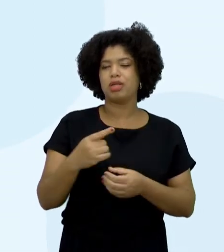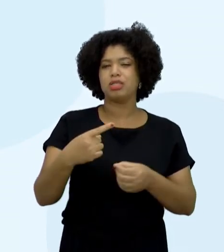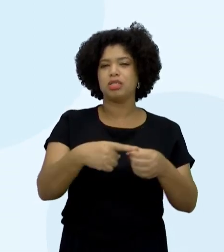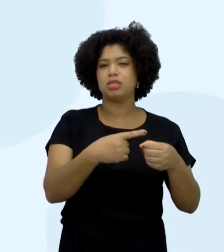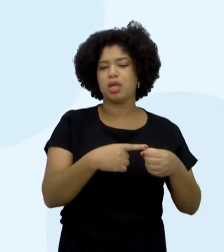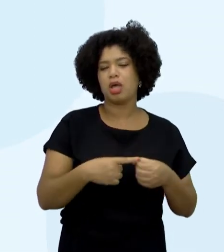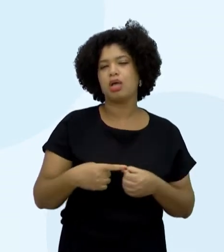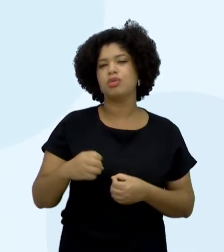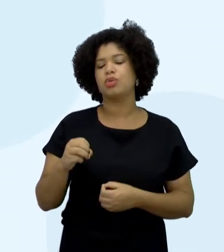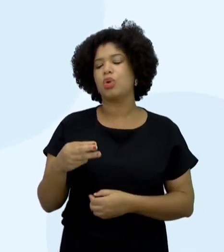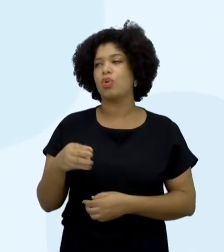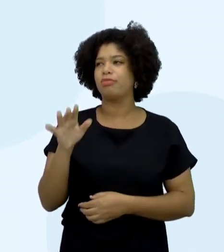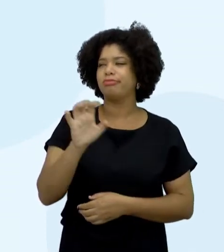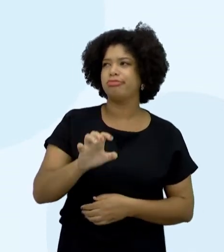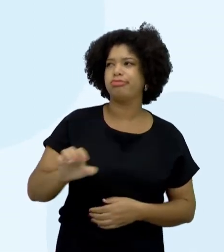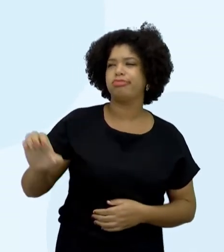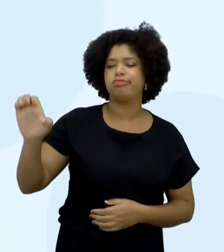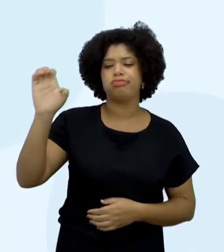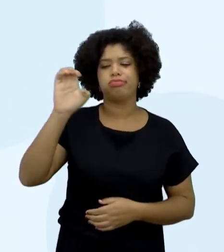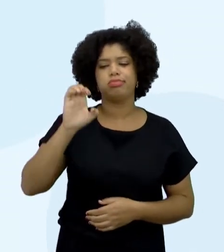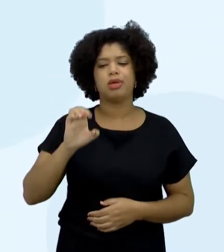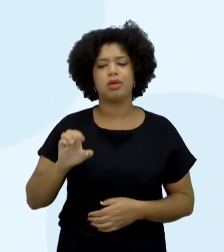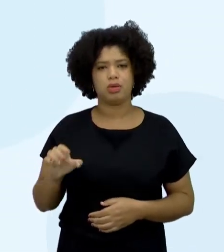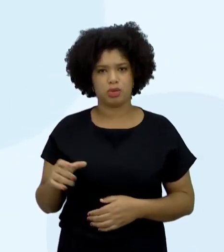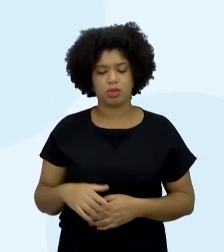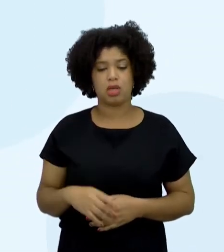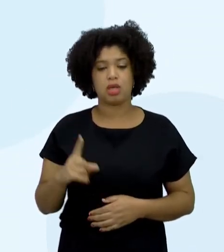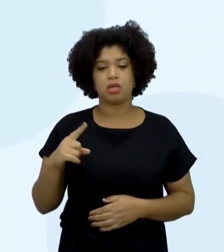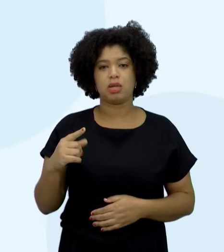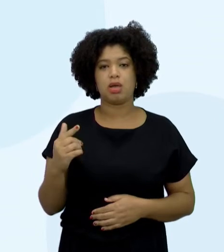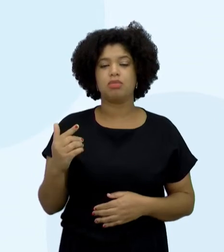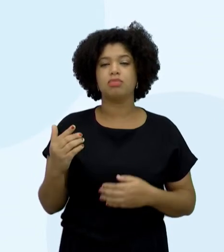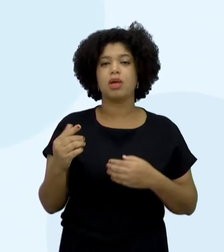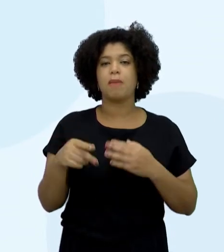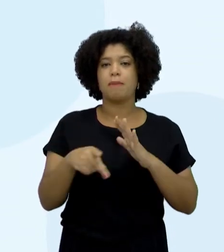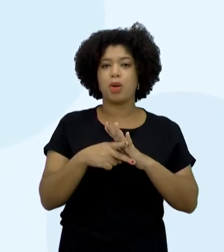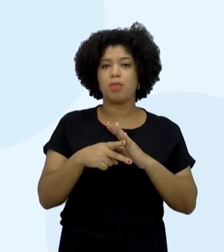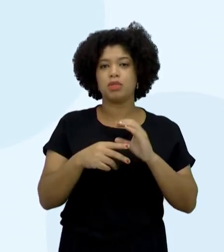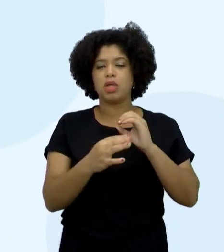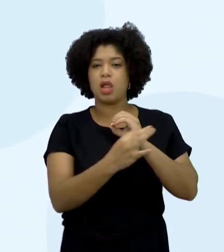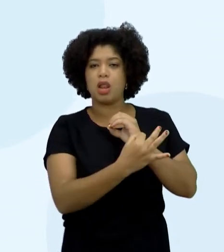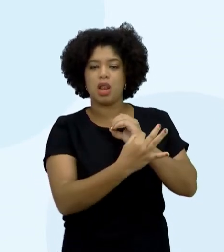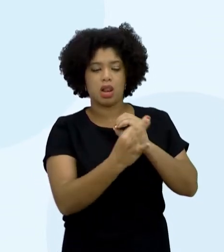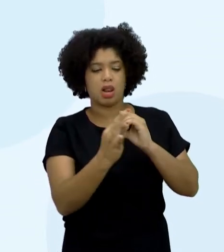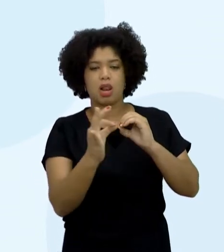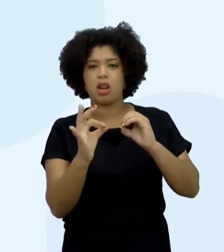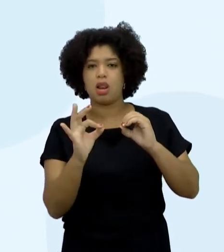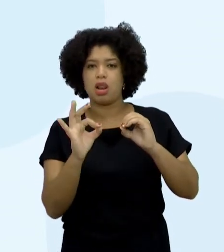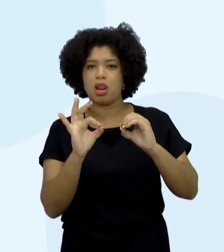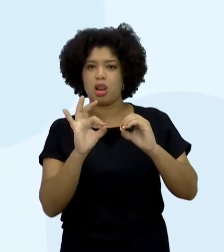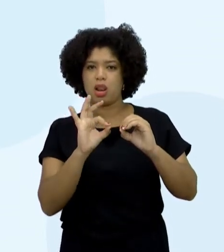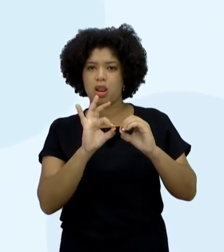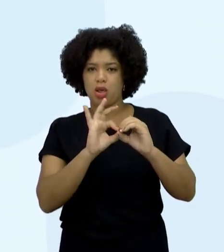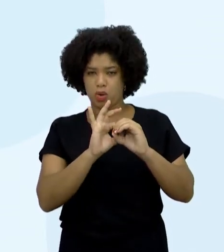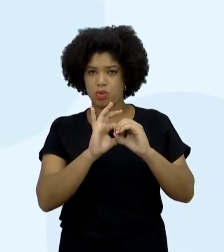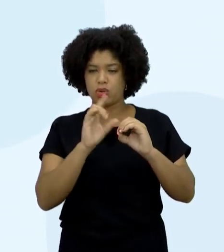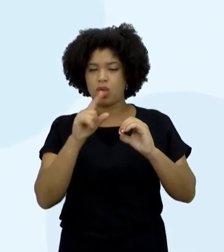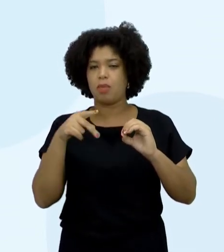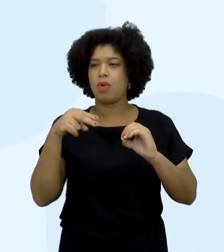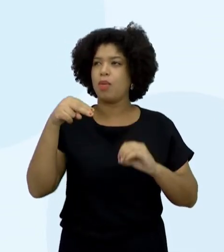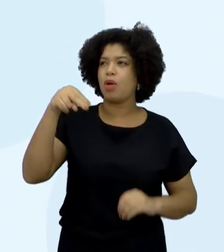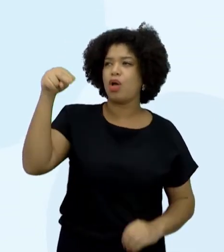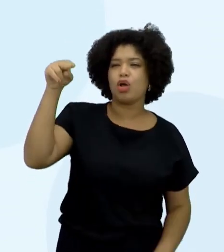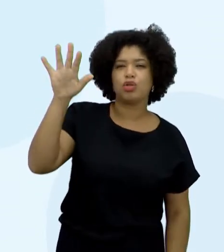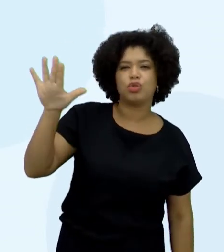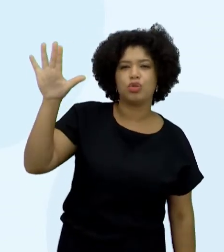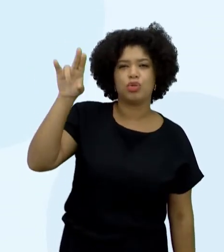aqueles estados que estão muito próximas da linha do Equador. Estou falando da região norte e nordeste, que